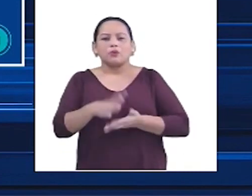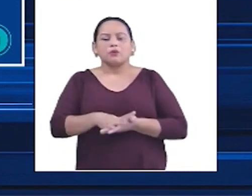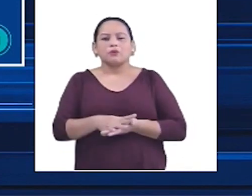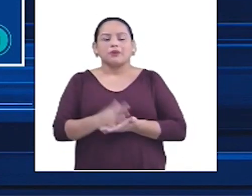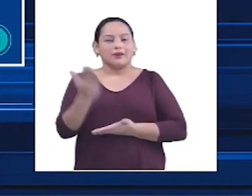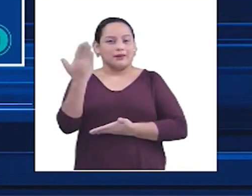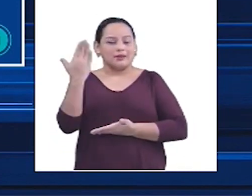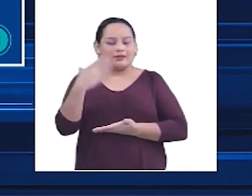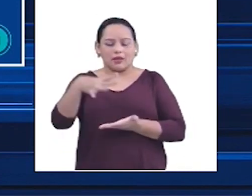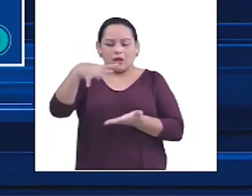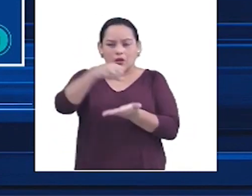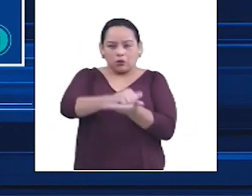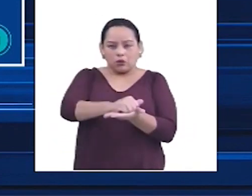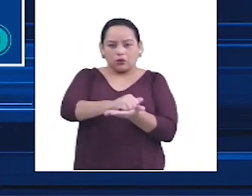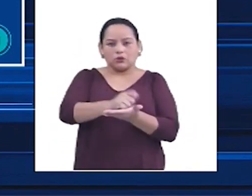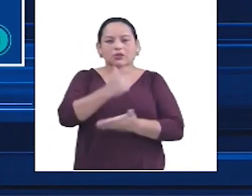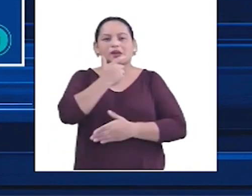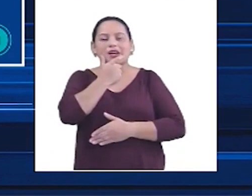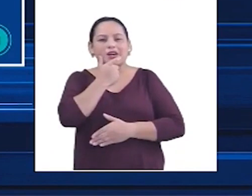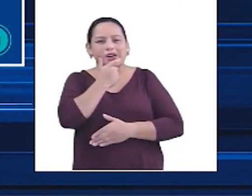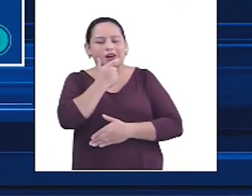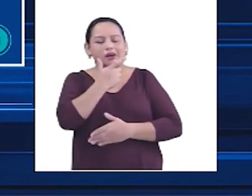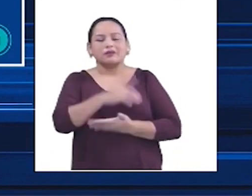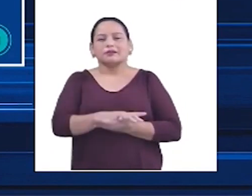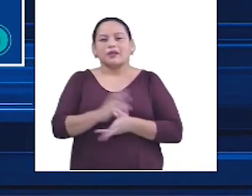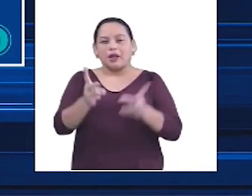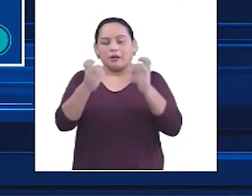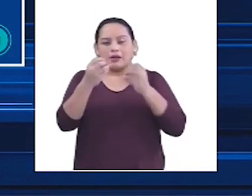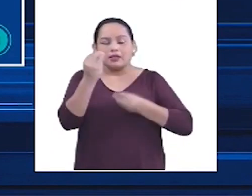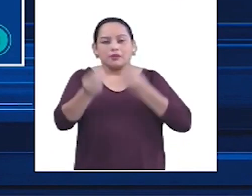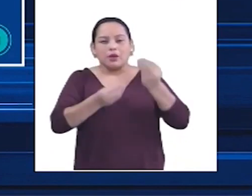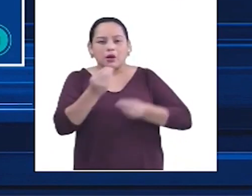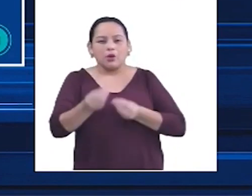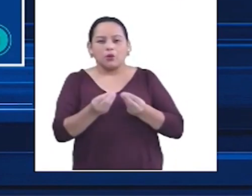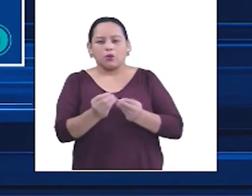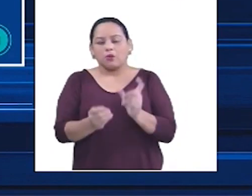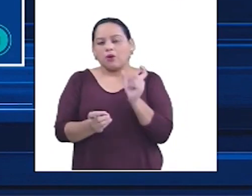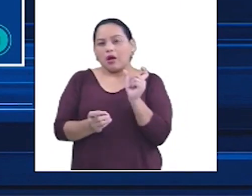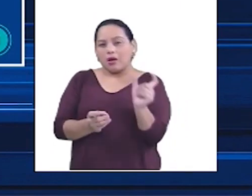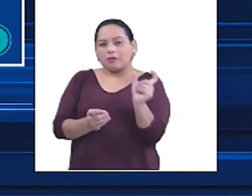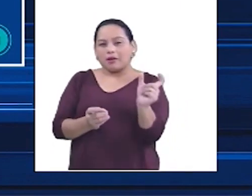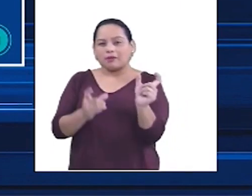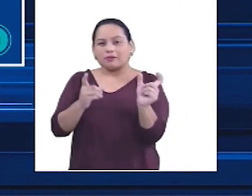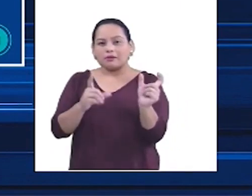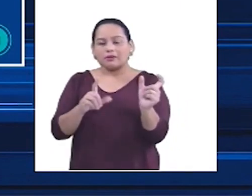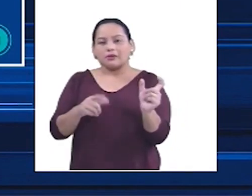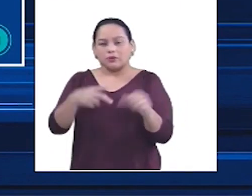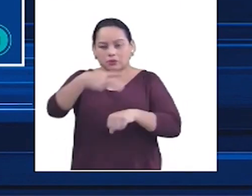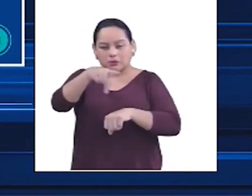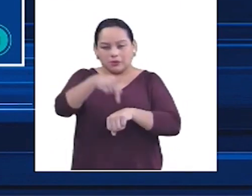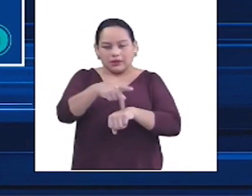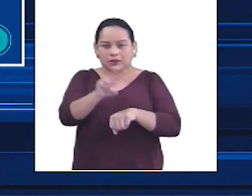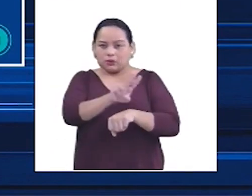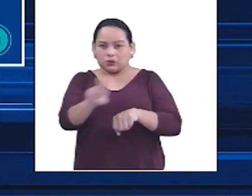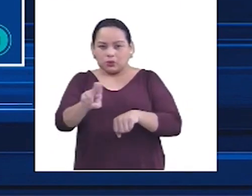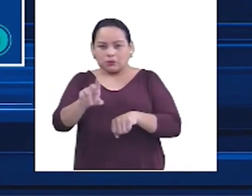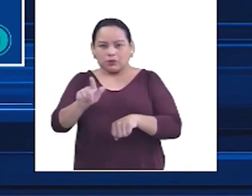Era, né, uma colônia do Reino Unido. Repare, gente, que eu tenho a Guiana, tá?